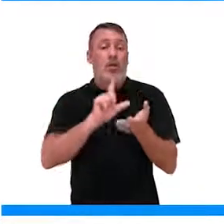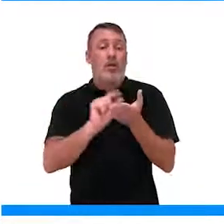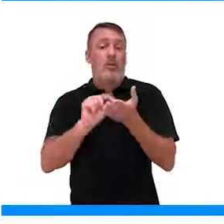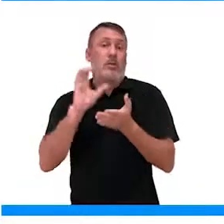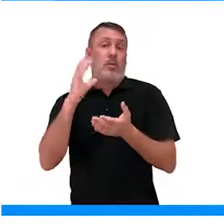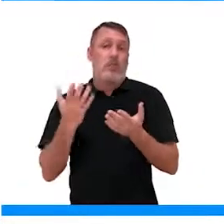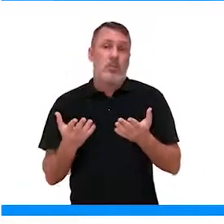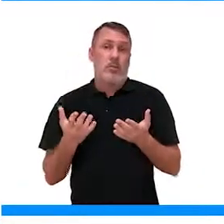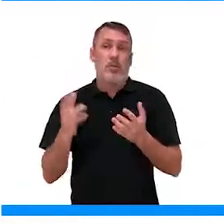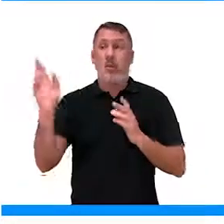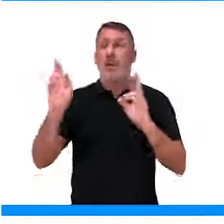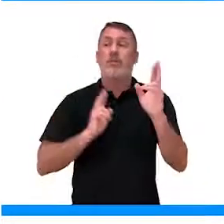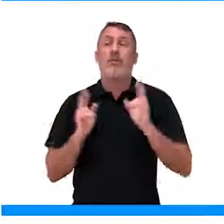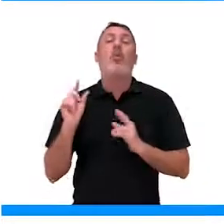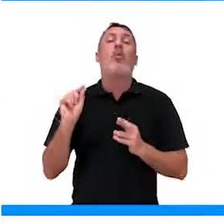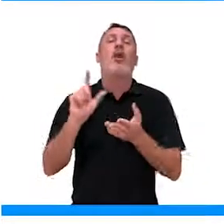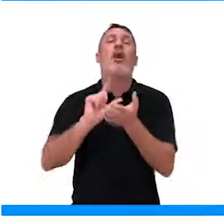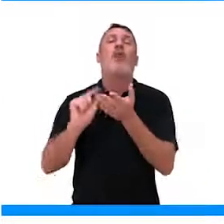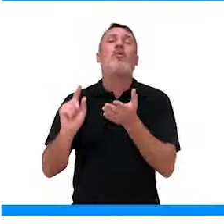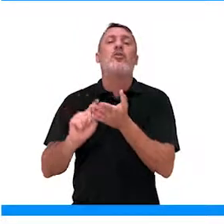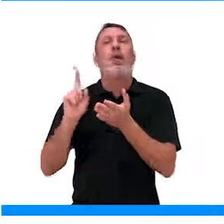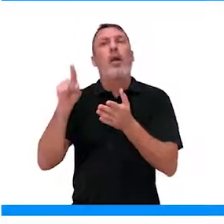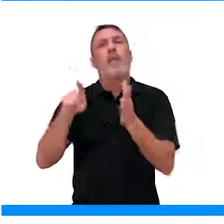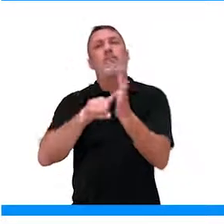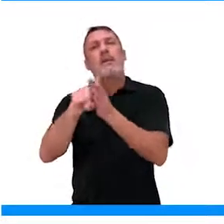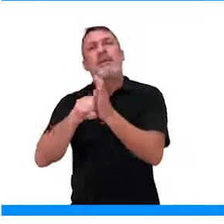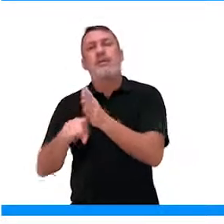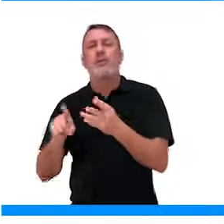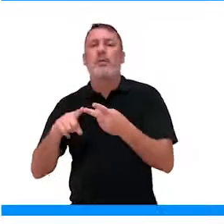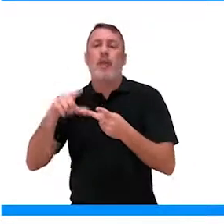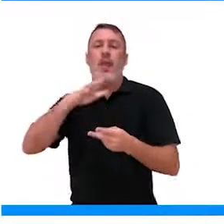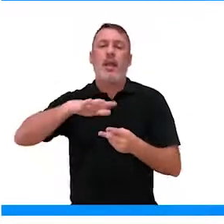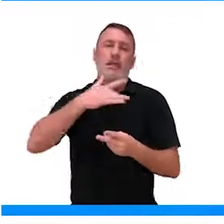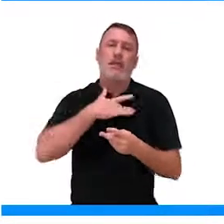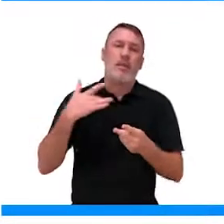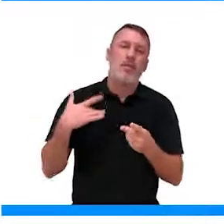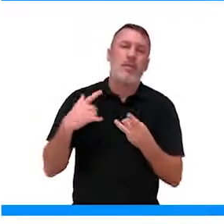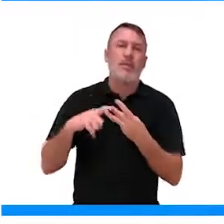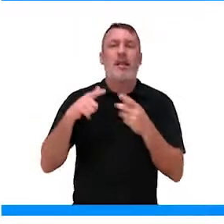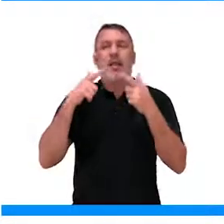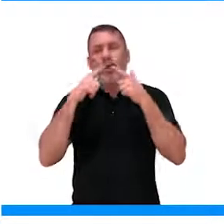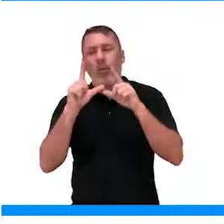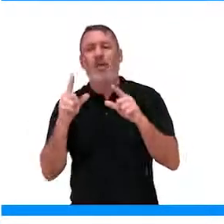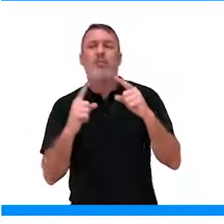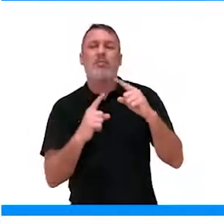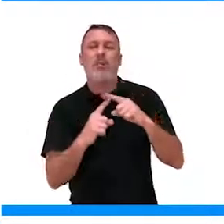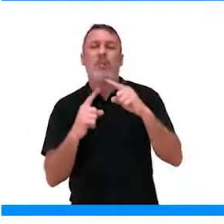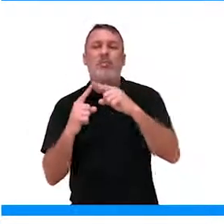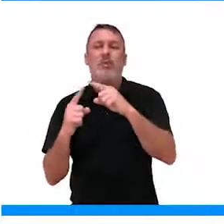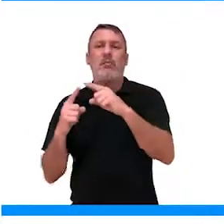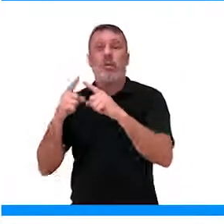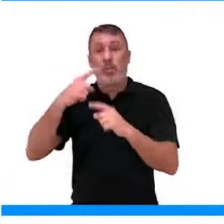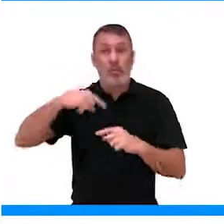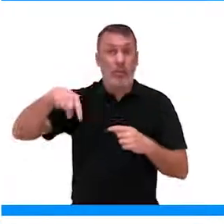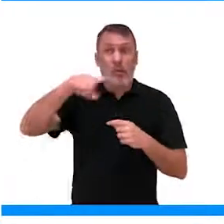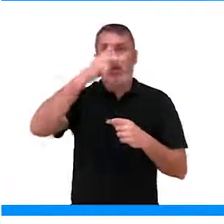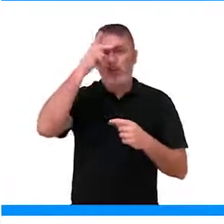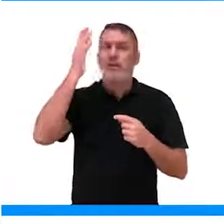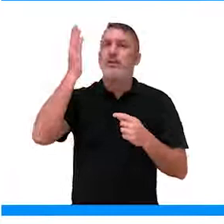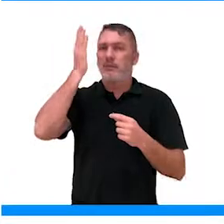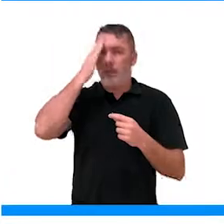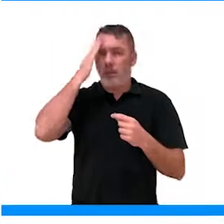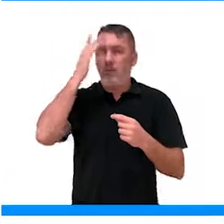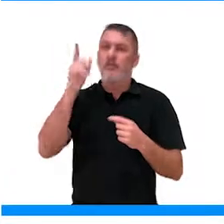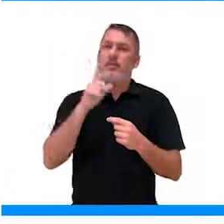artigo científico, ele traz o resultado de uma pesquisa, pode ser na área da saúde, da linguagem, em qualquer área, chega até nós,